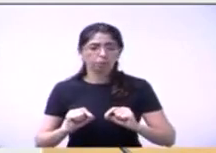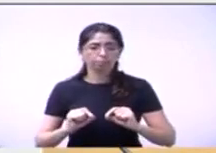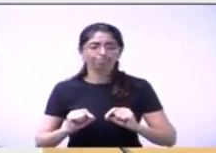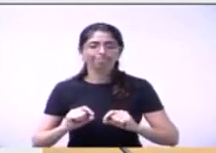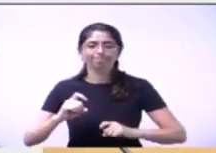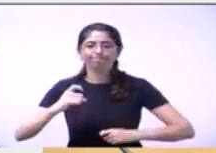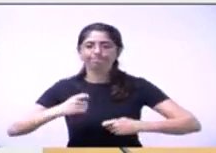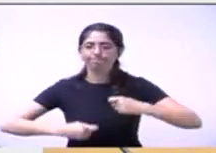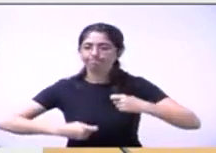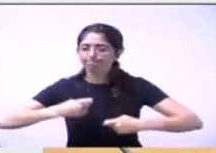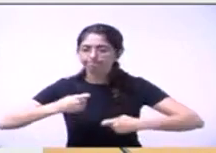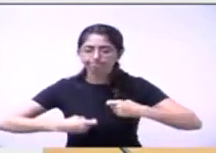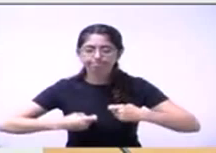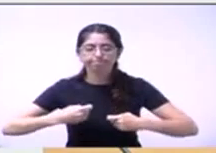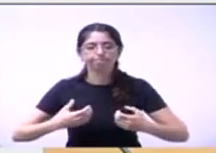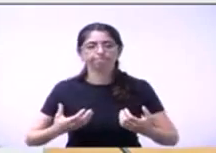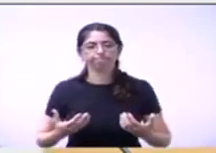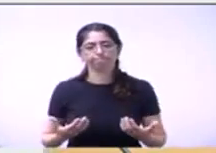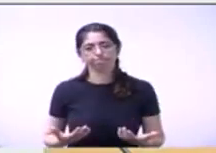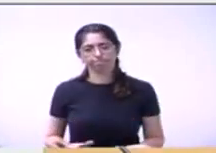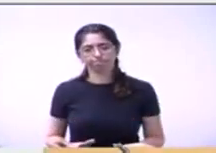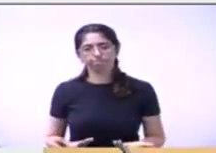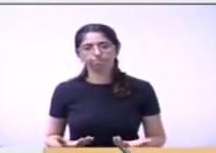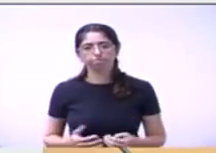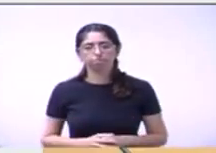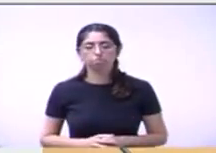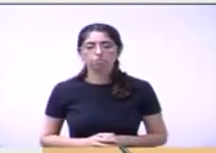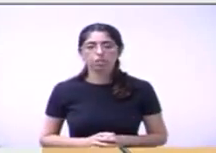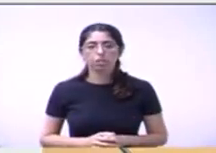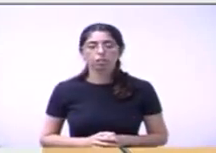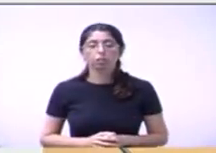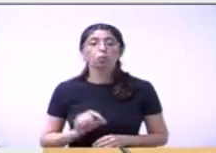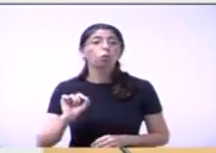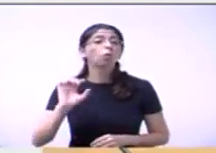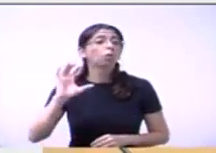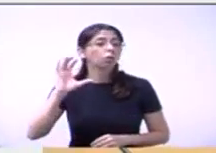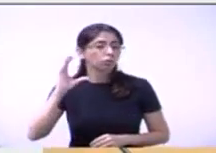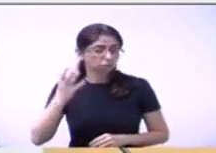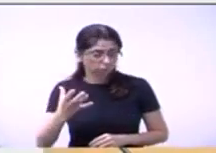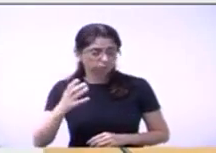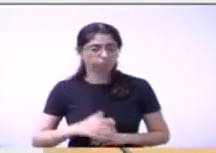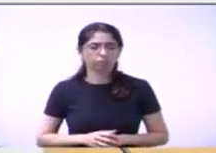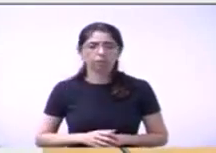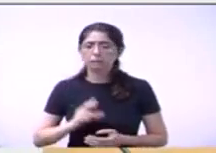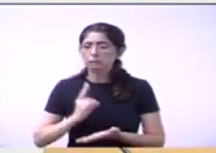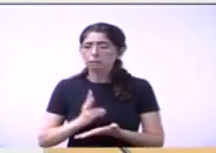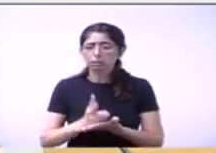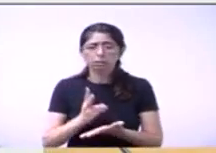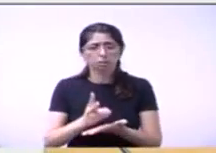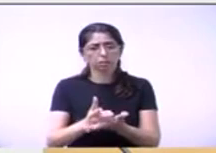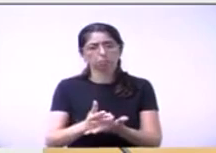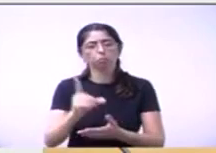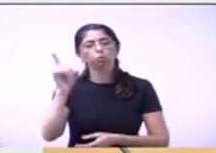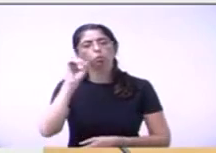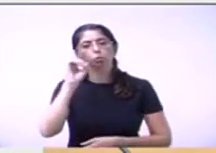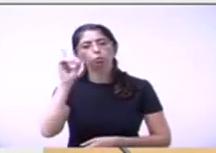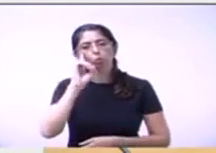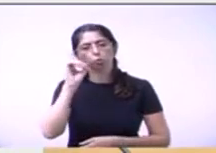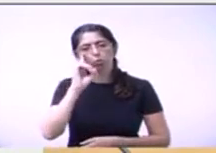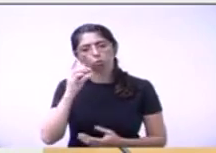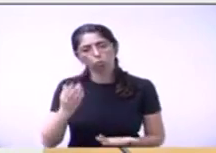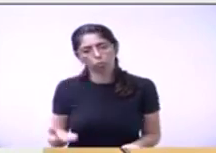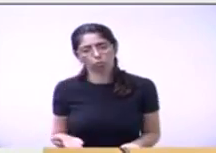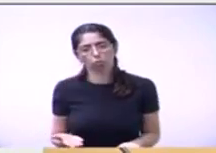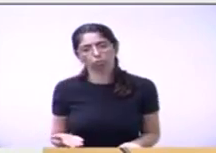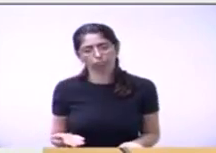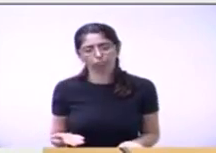algo natural. Tem se naturalizado esse retrocesso nos direitos das